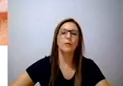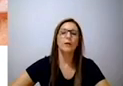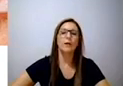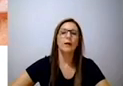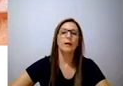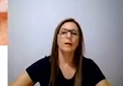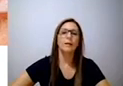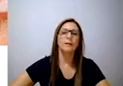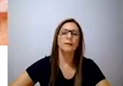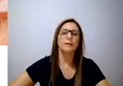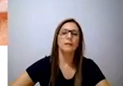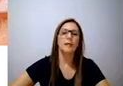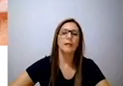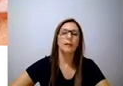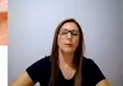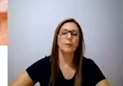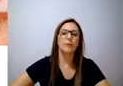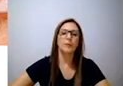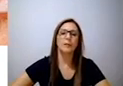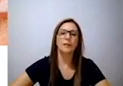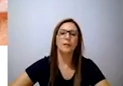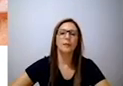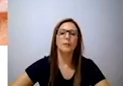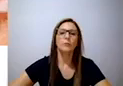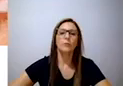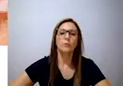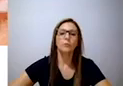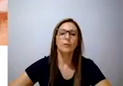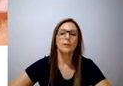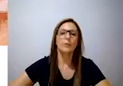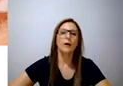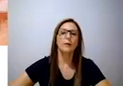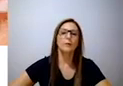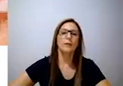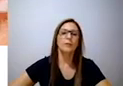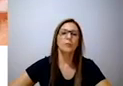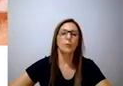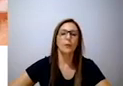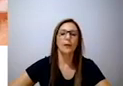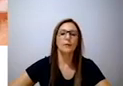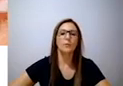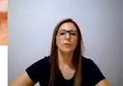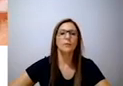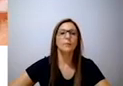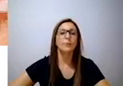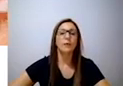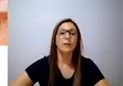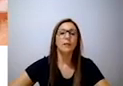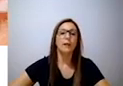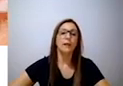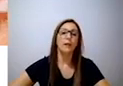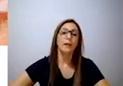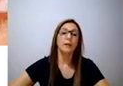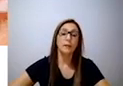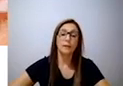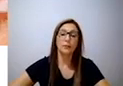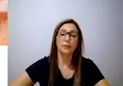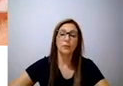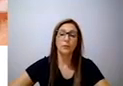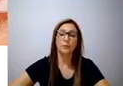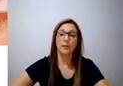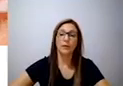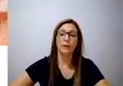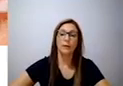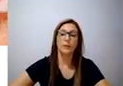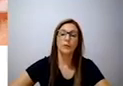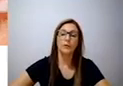Então, a terciária, ela pode apresentar todo esse quadro, né, de complicações. E ela é latente